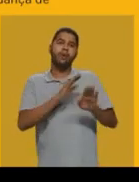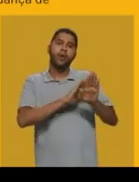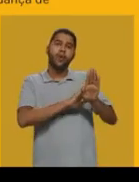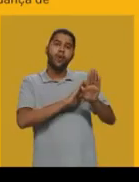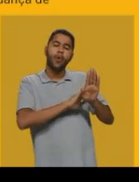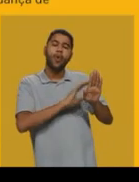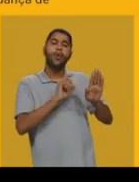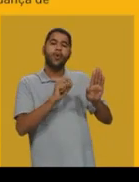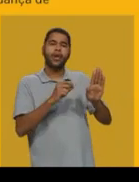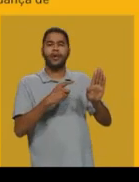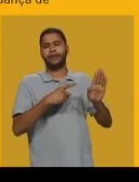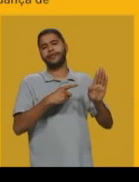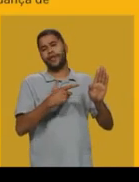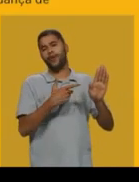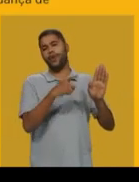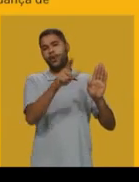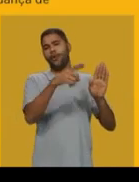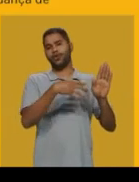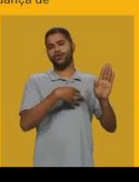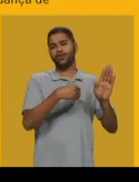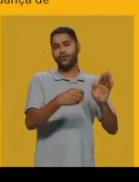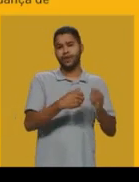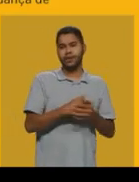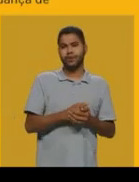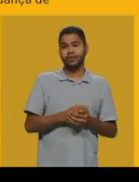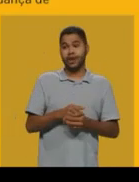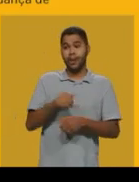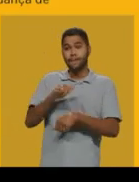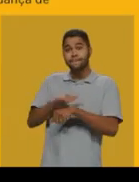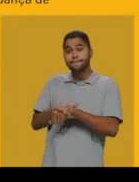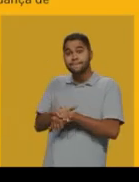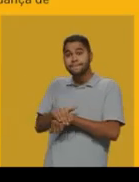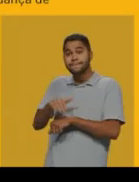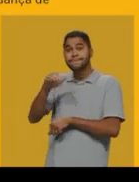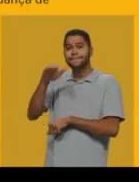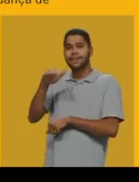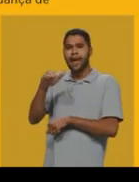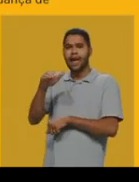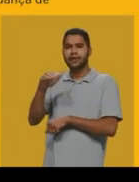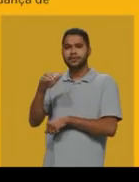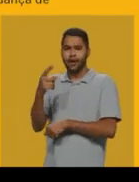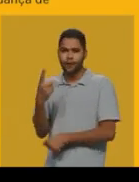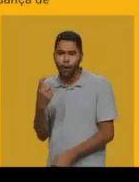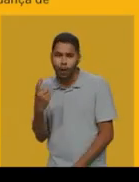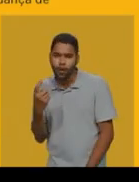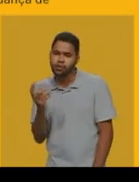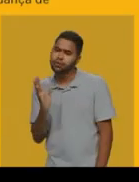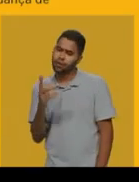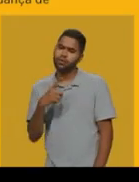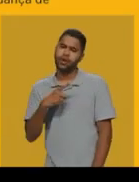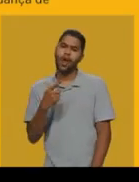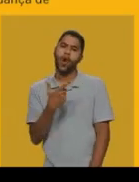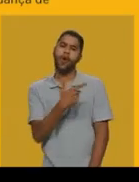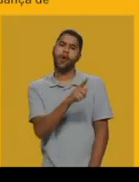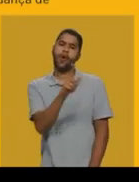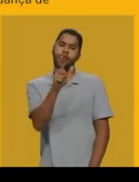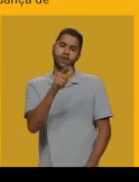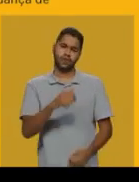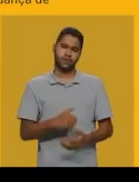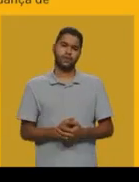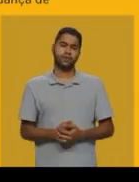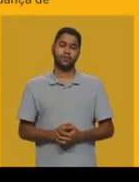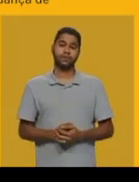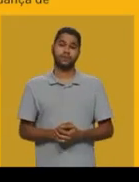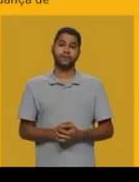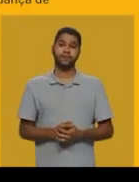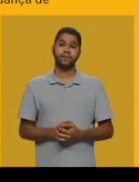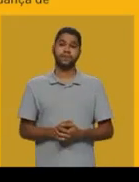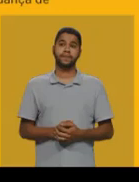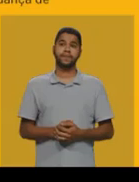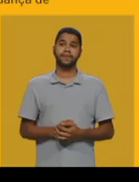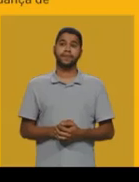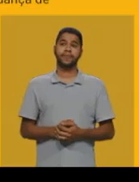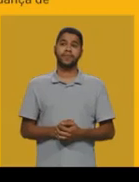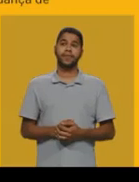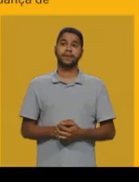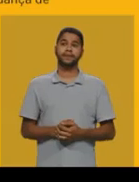né? Porque se André é o mais esperto, ele não é filho único. E